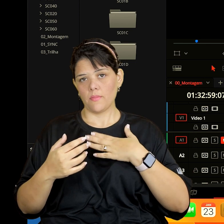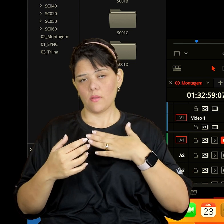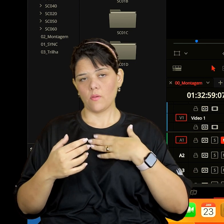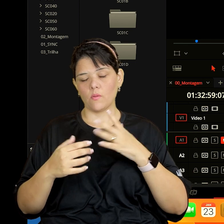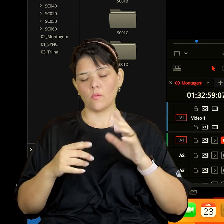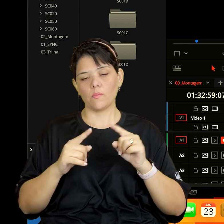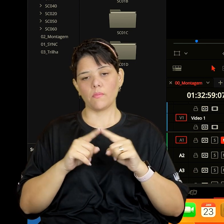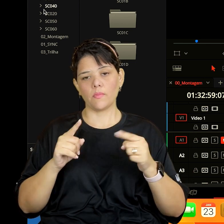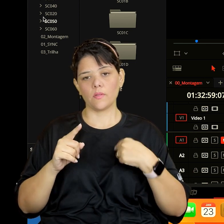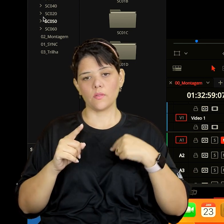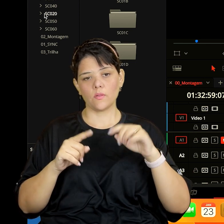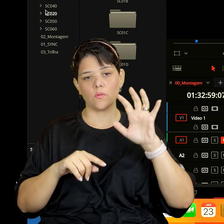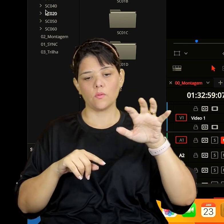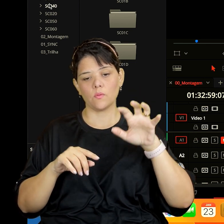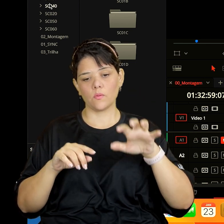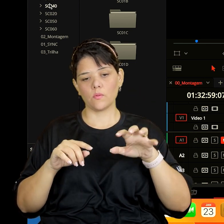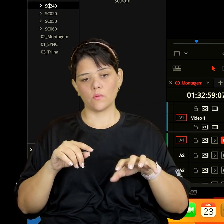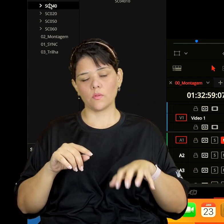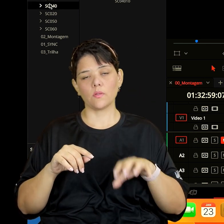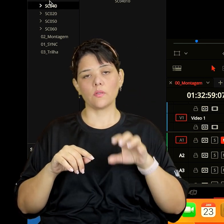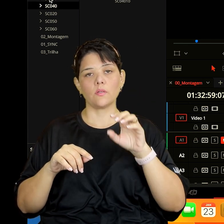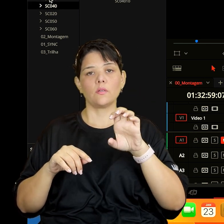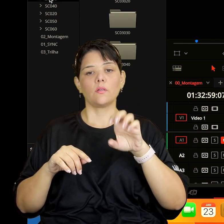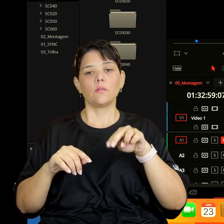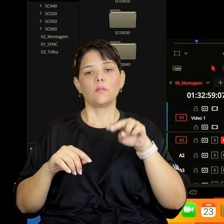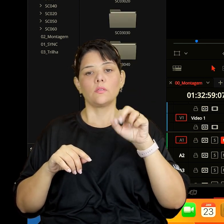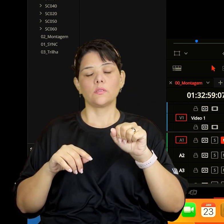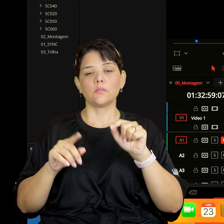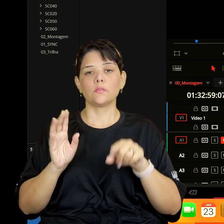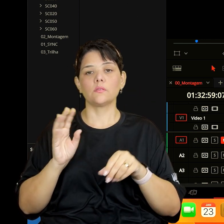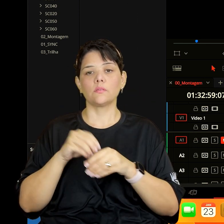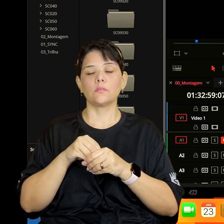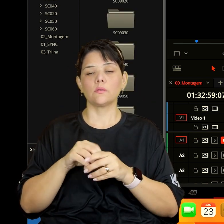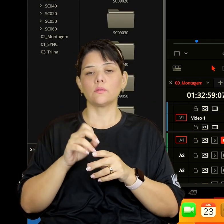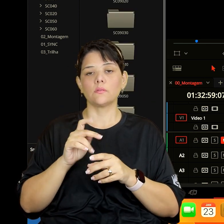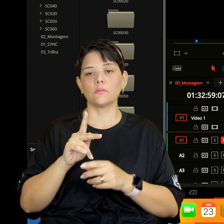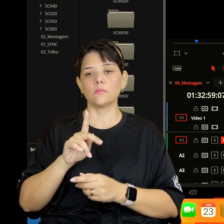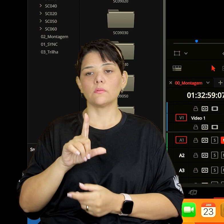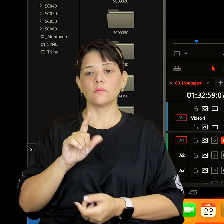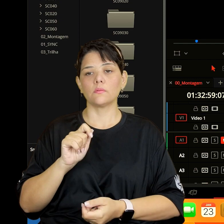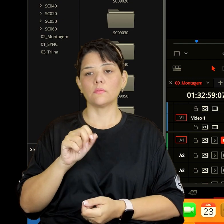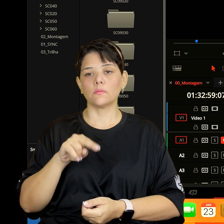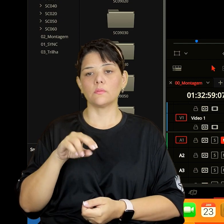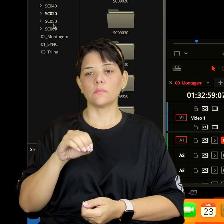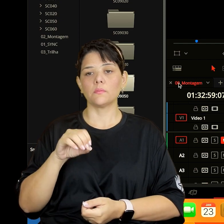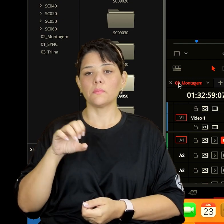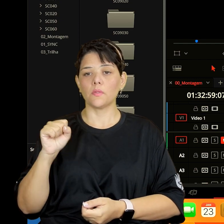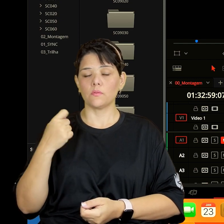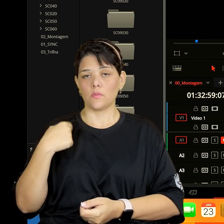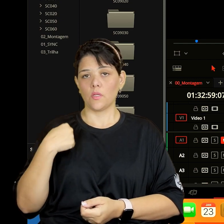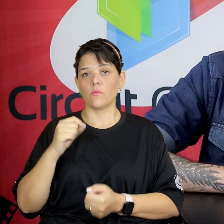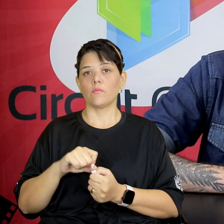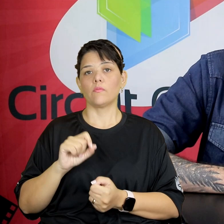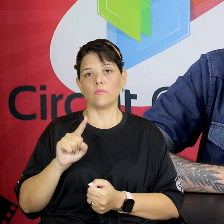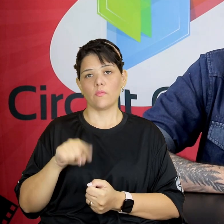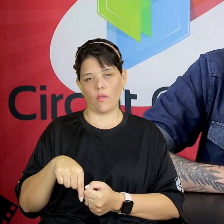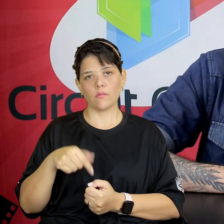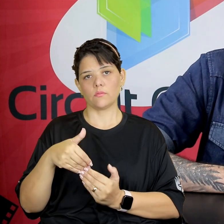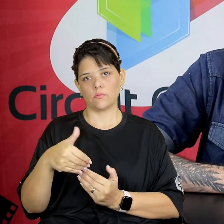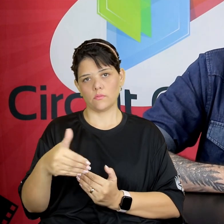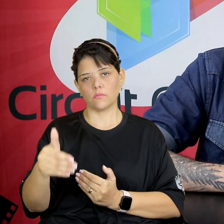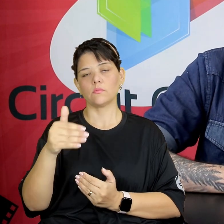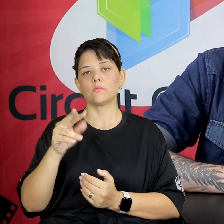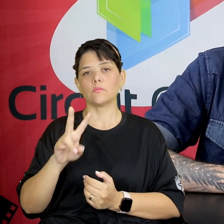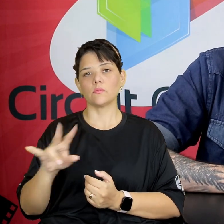as gravações por cena. E dentro dessas cenas, por planos e o que eles significam. Tranquilo? E daí pra frente a gente